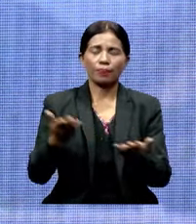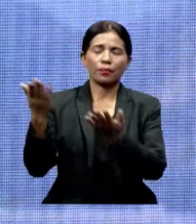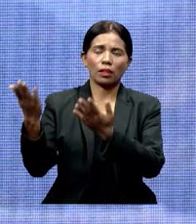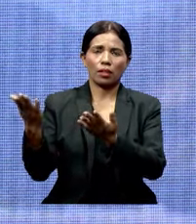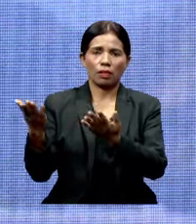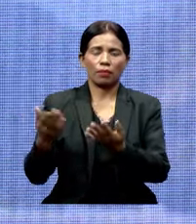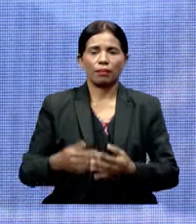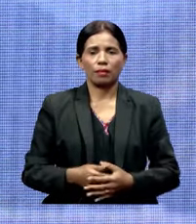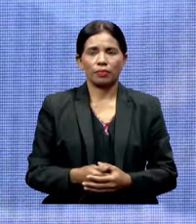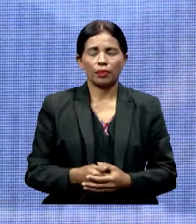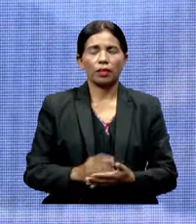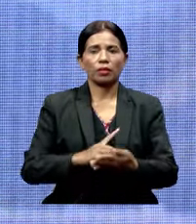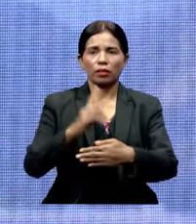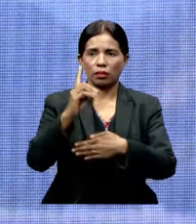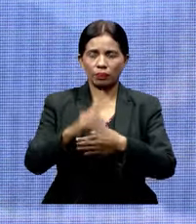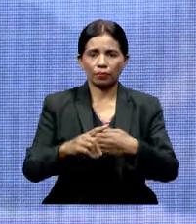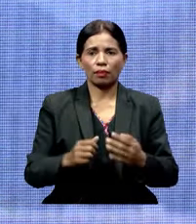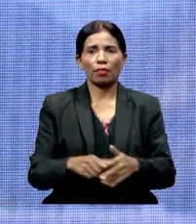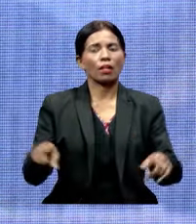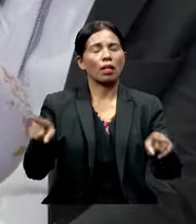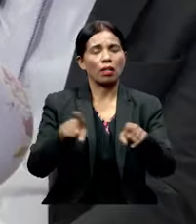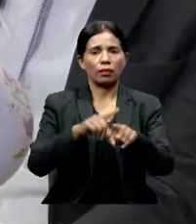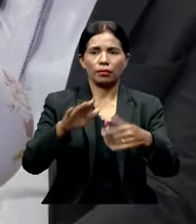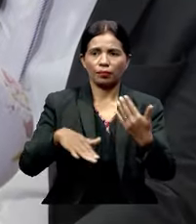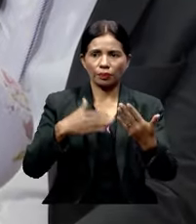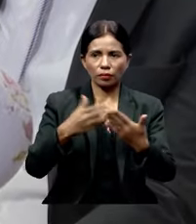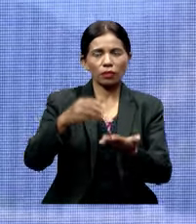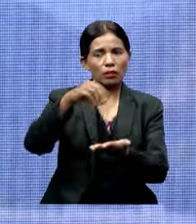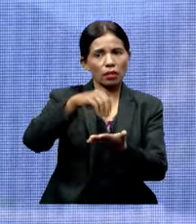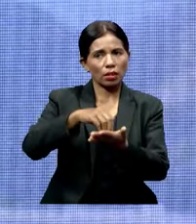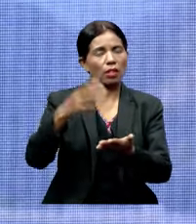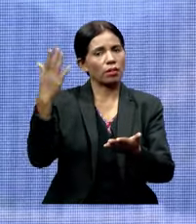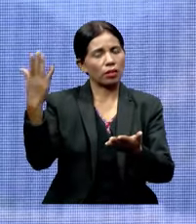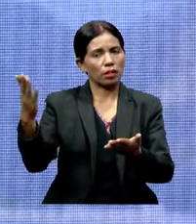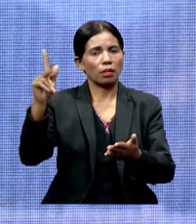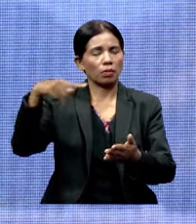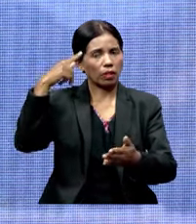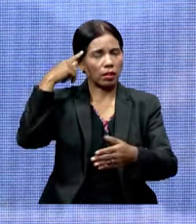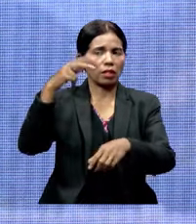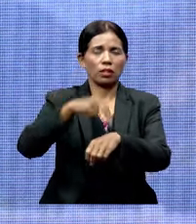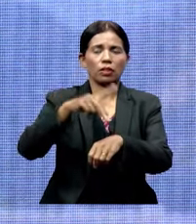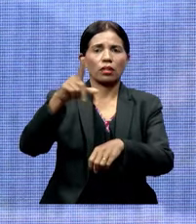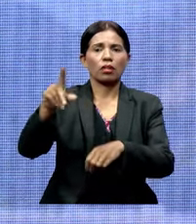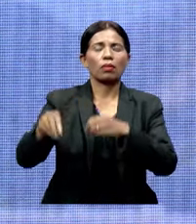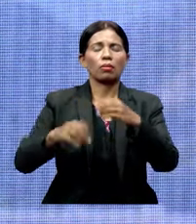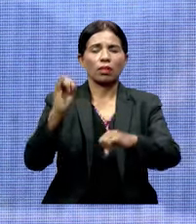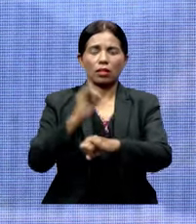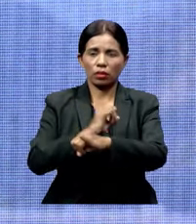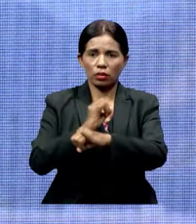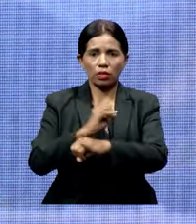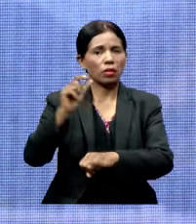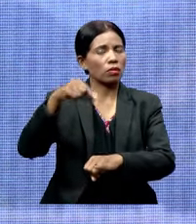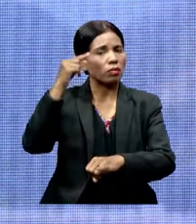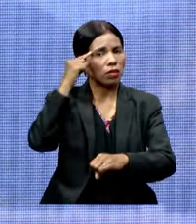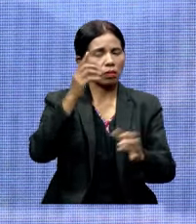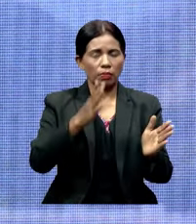krese ka desenvolve. Hanesan buat nebe prevetiona iha politika nasional kono ba industria nebe governo prepara